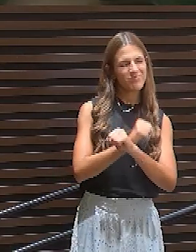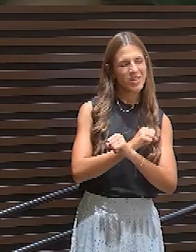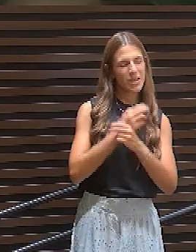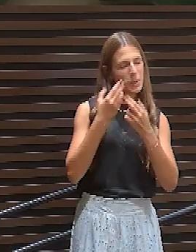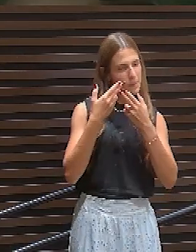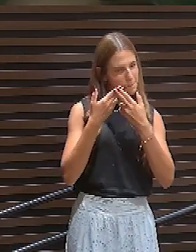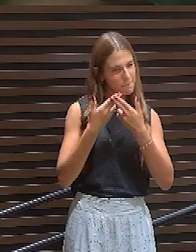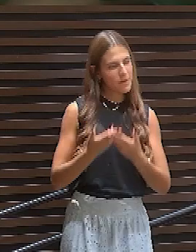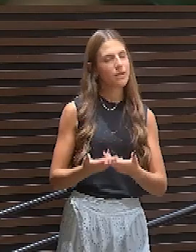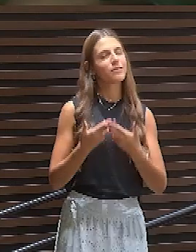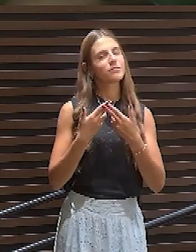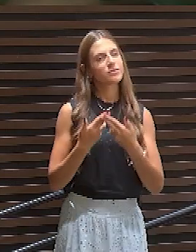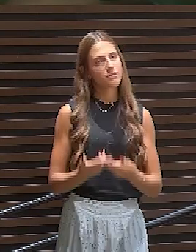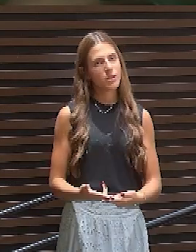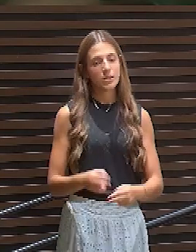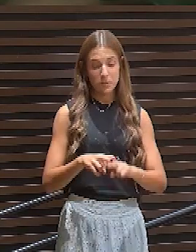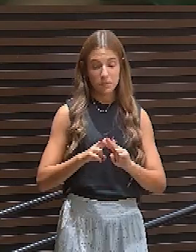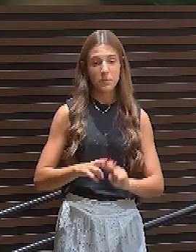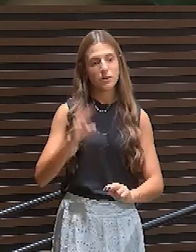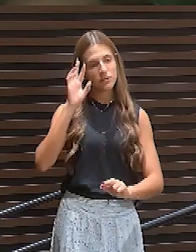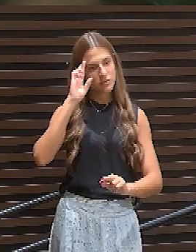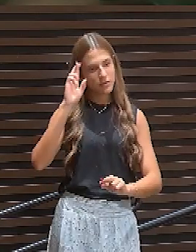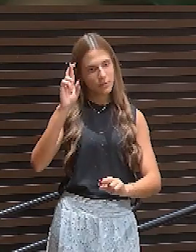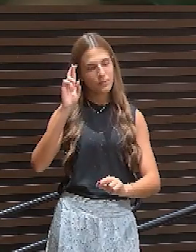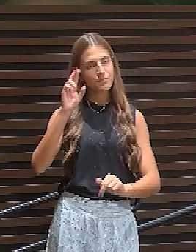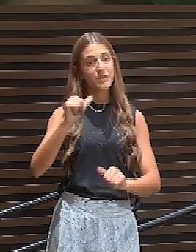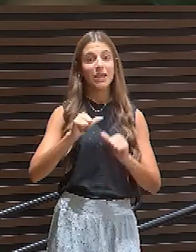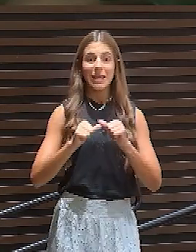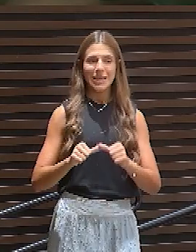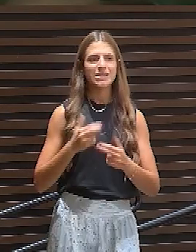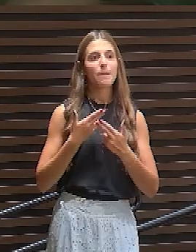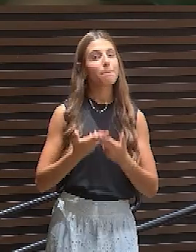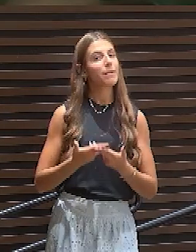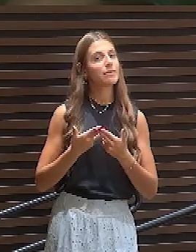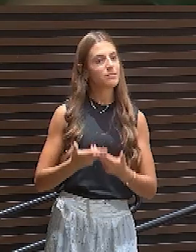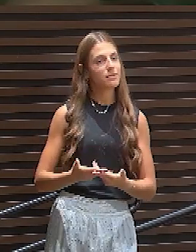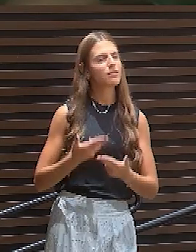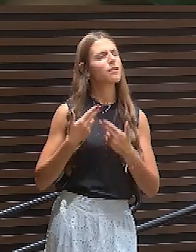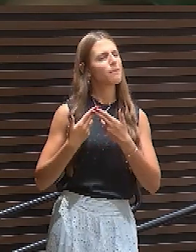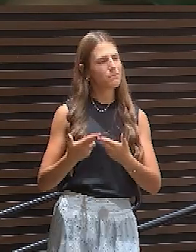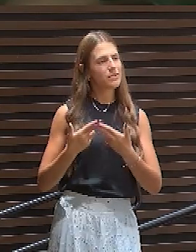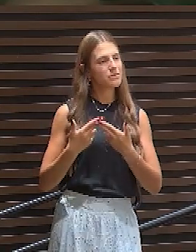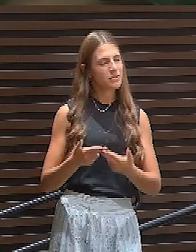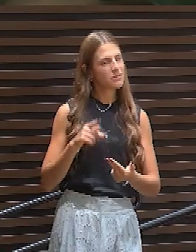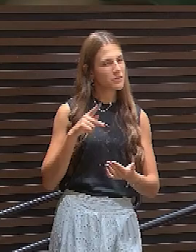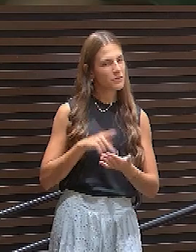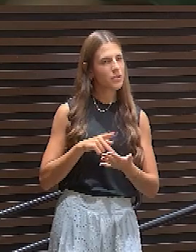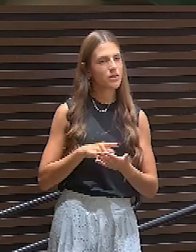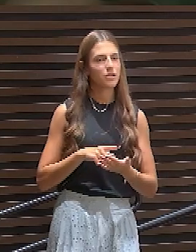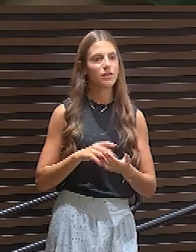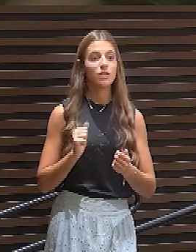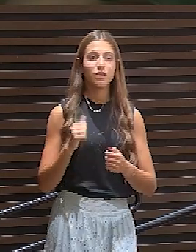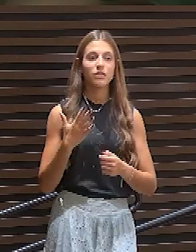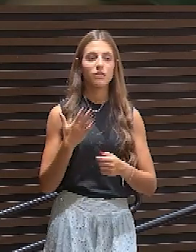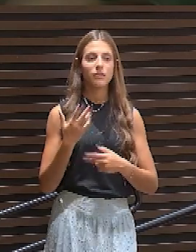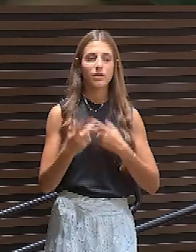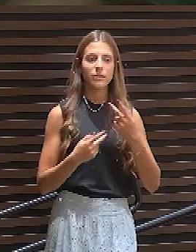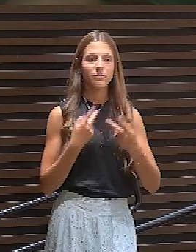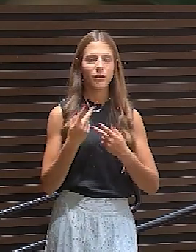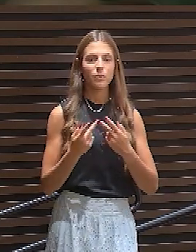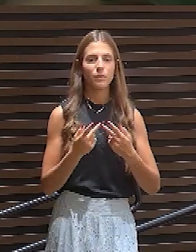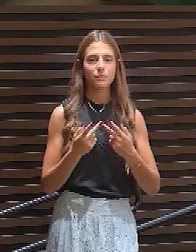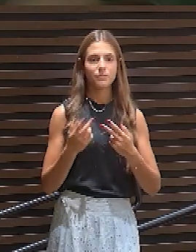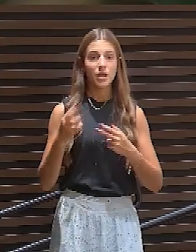pacientemente pelo Senhor. Esse pacientemente é pacientemente. Então ele se inclinou